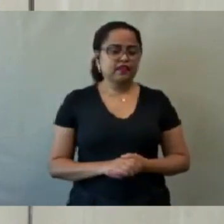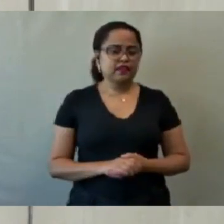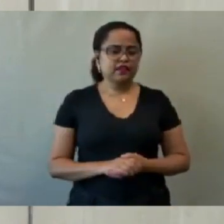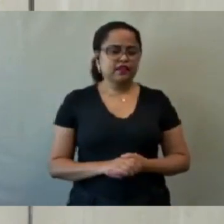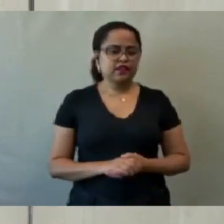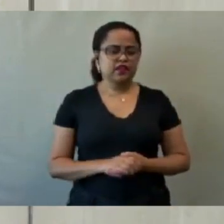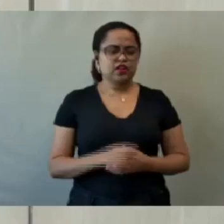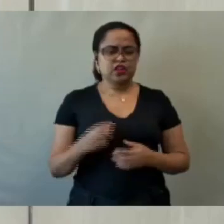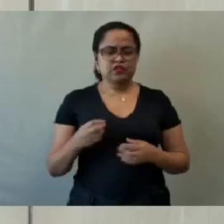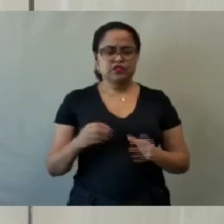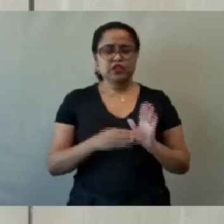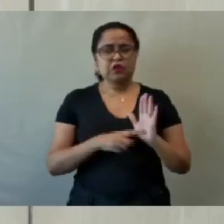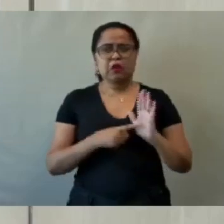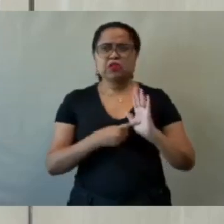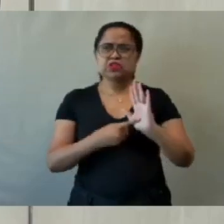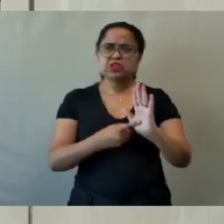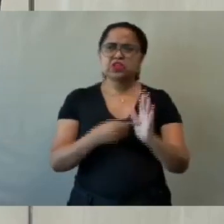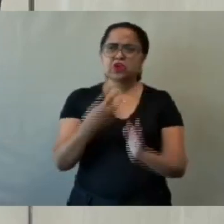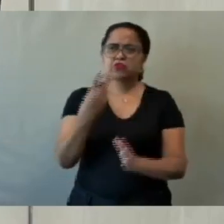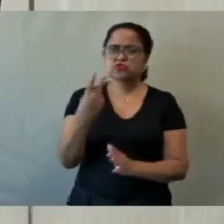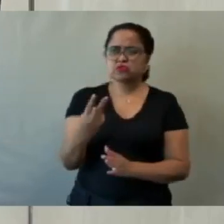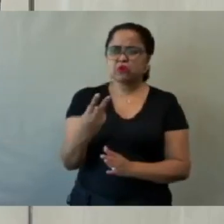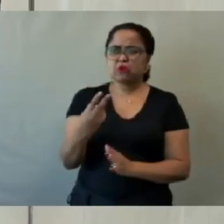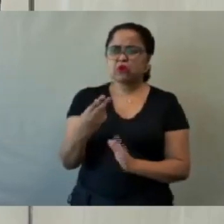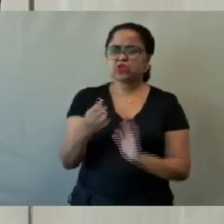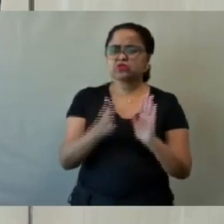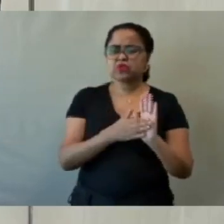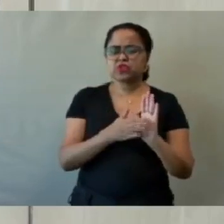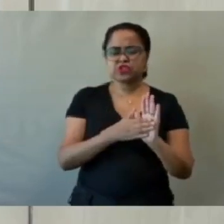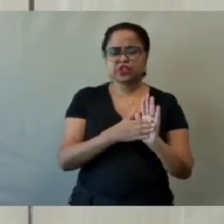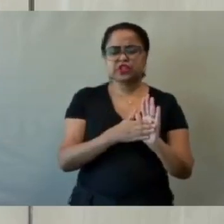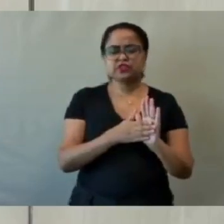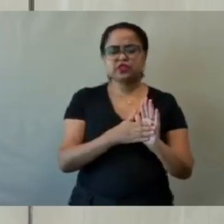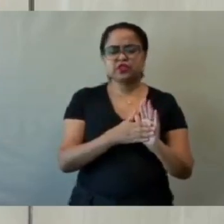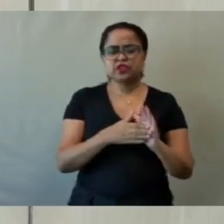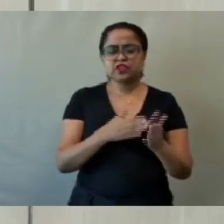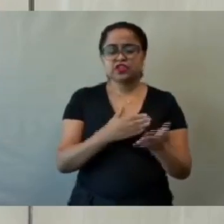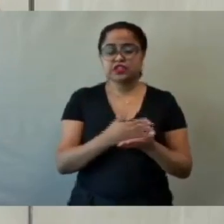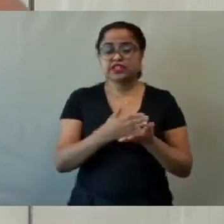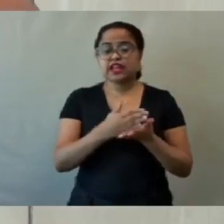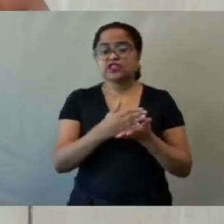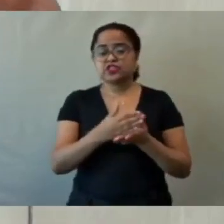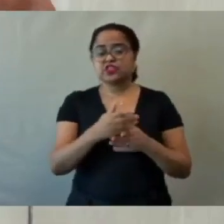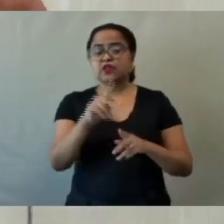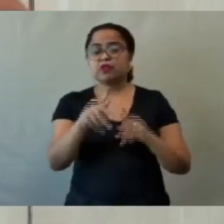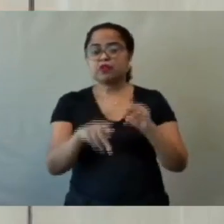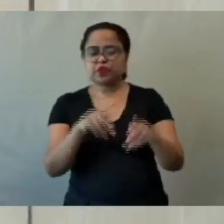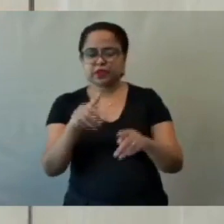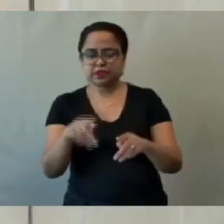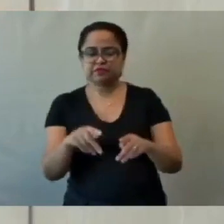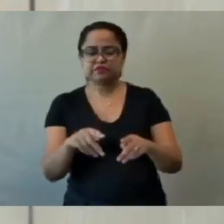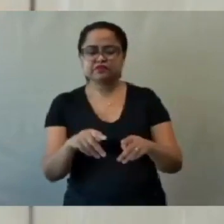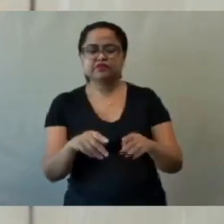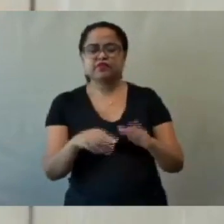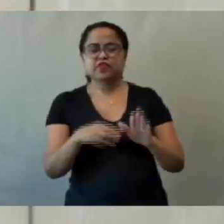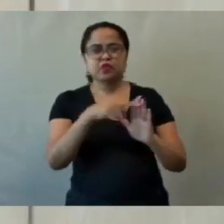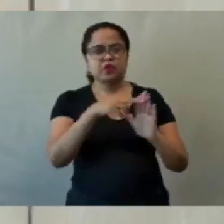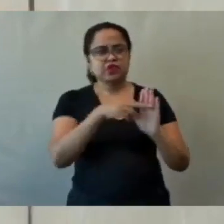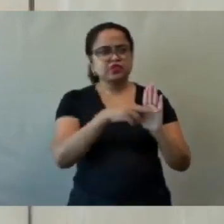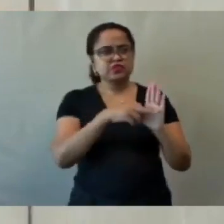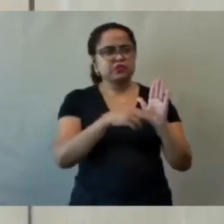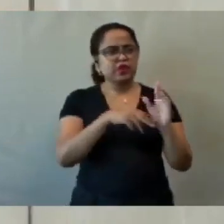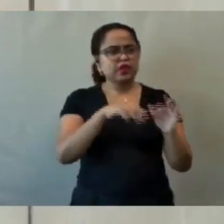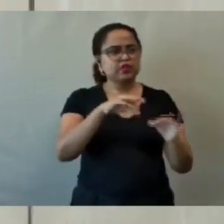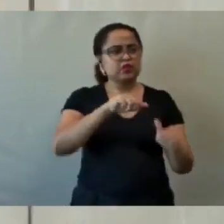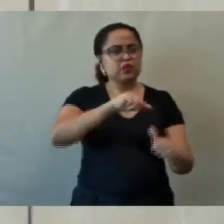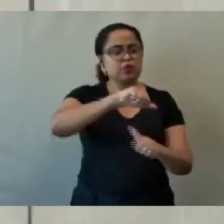dois projetos que são de iniciativa popular. A gente percebeu que houve uma mudança no regimento da casa, que agora